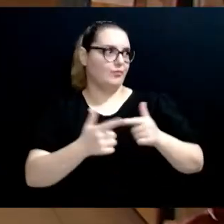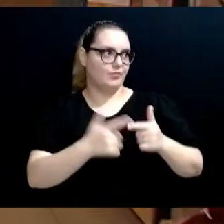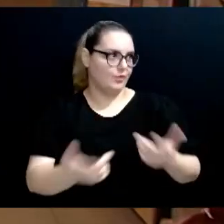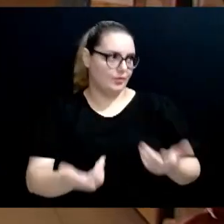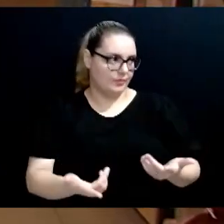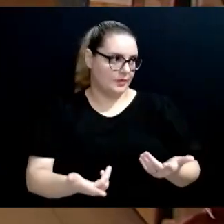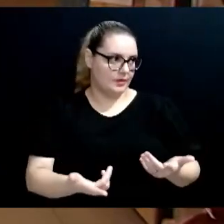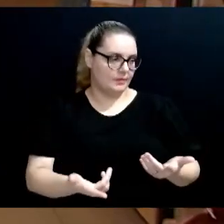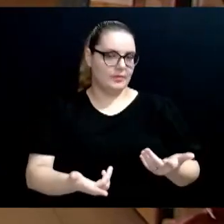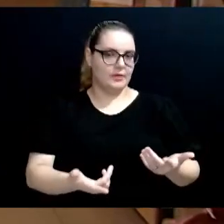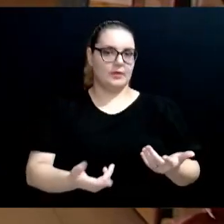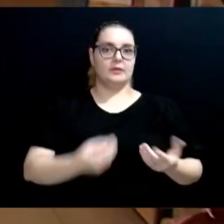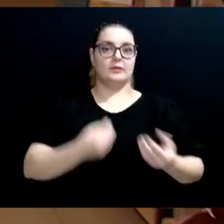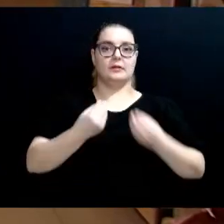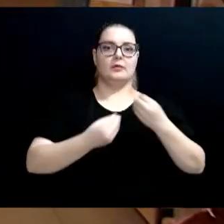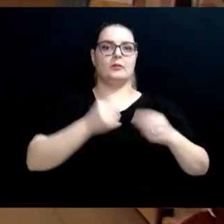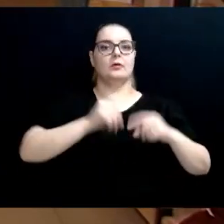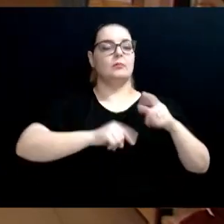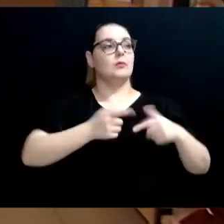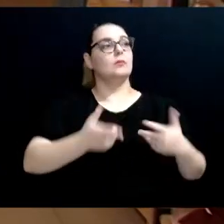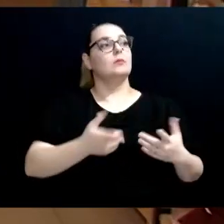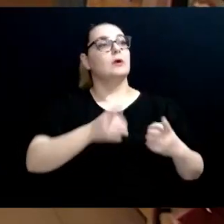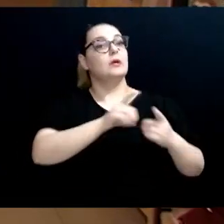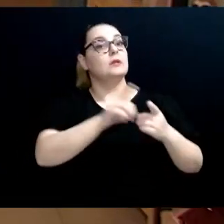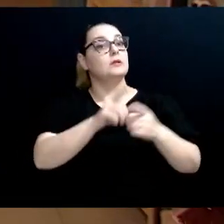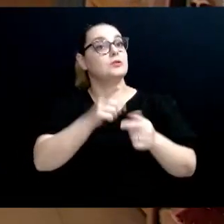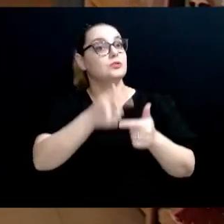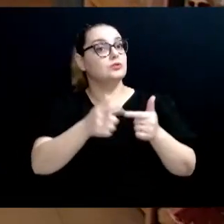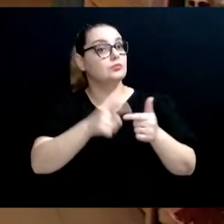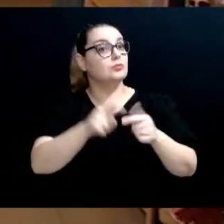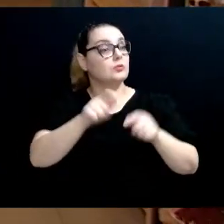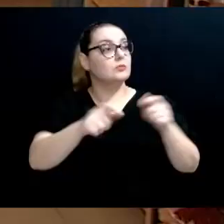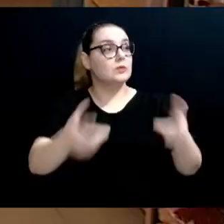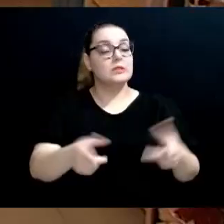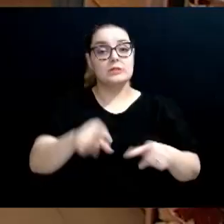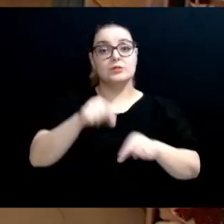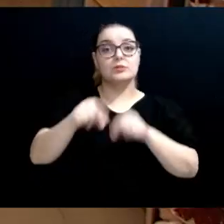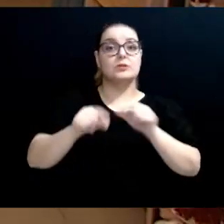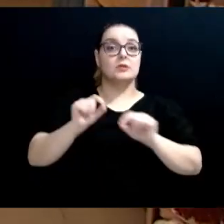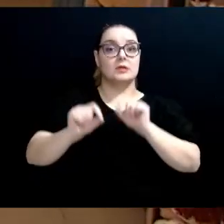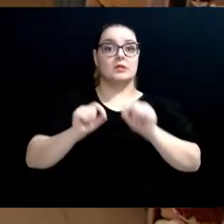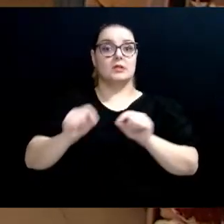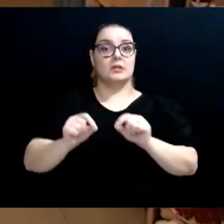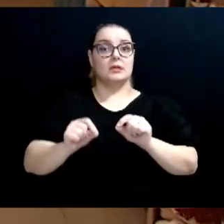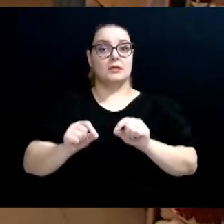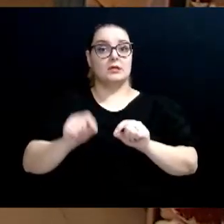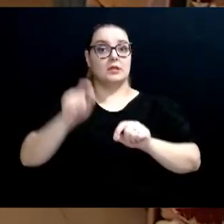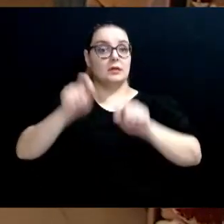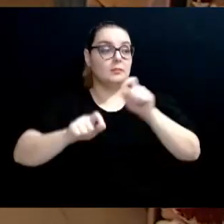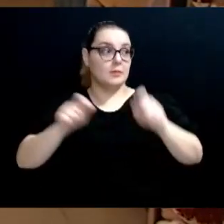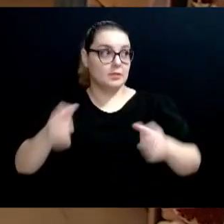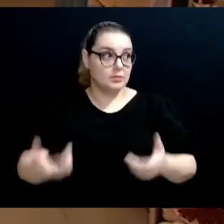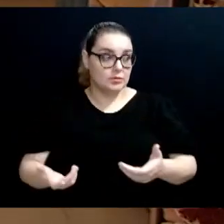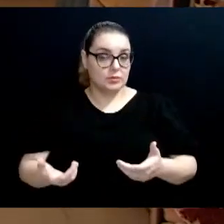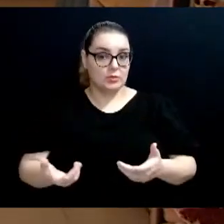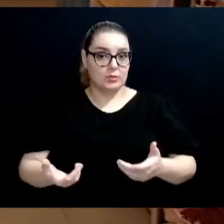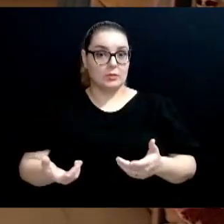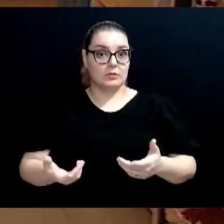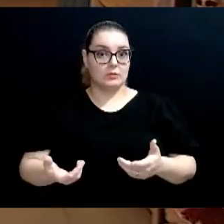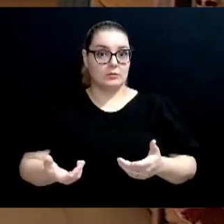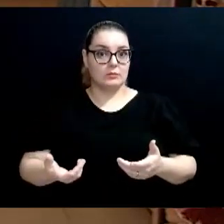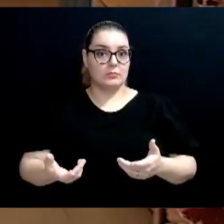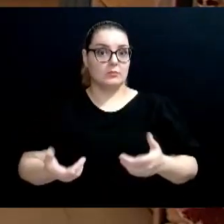como o nosso produto atende uma dor do mercado e escolher quem é a nossa